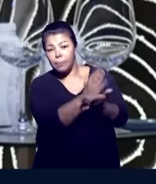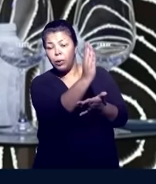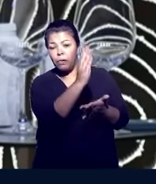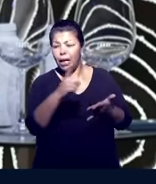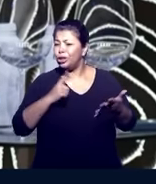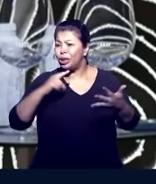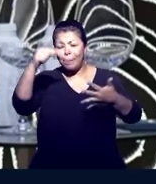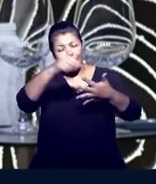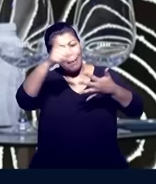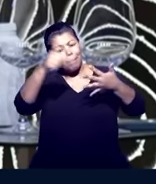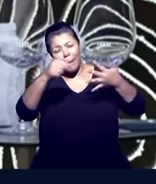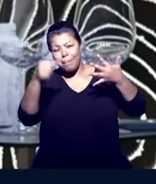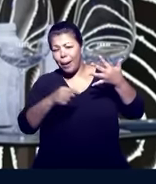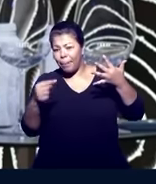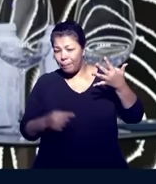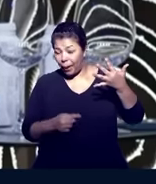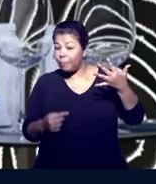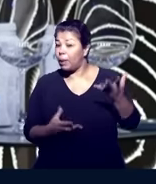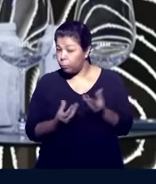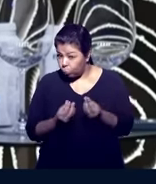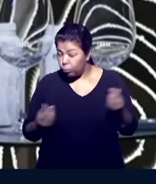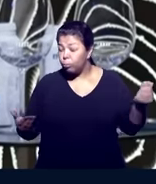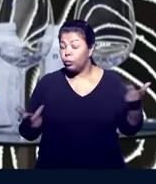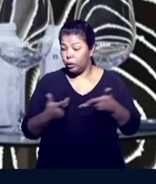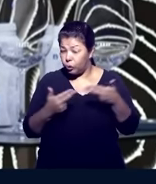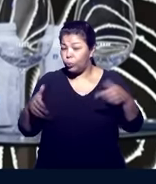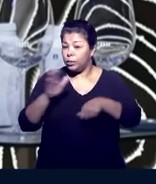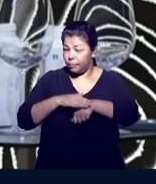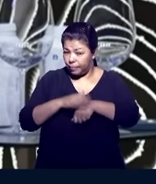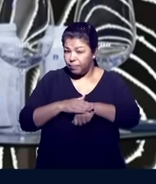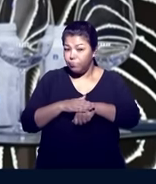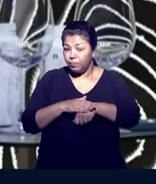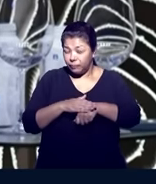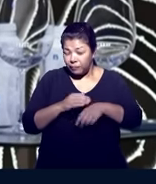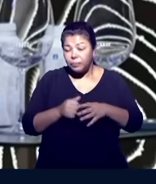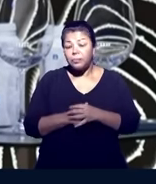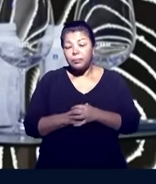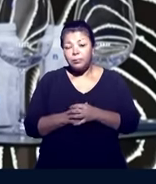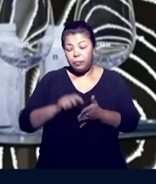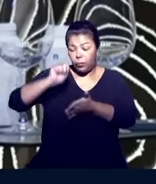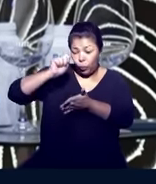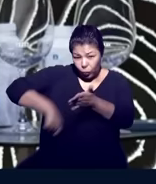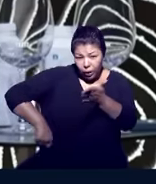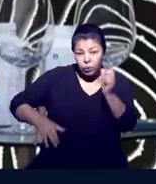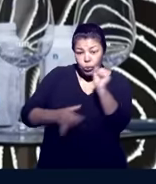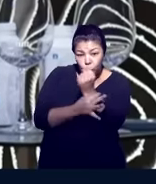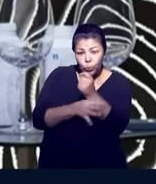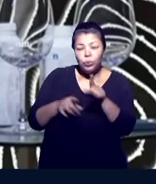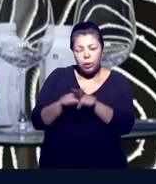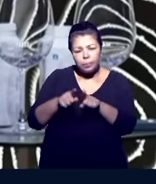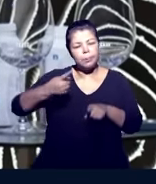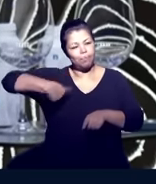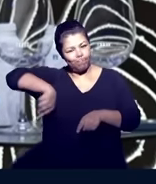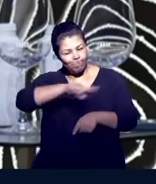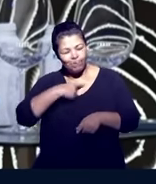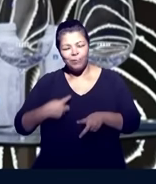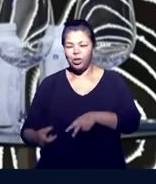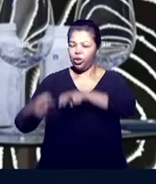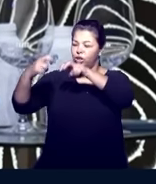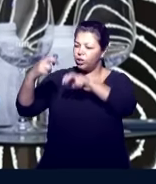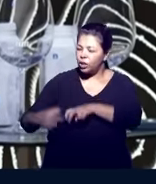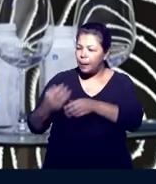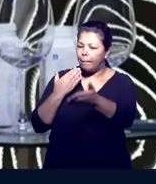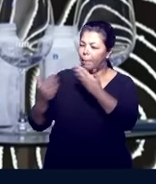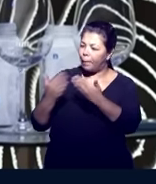enorme de de coisas estão sendo feitas agora o Marco de seguro da contrato de seguro a gente sentou com a cneg para acertar um